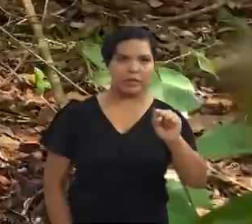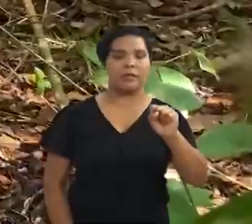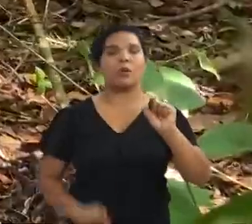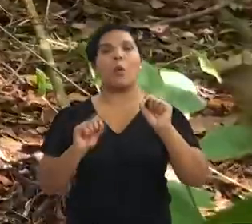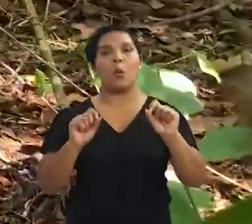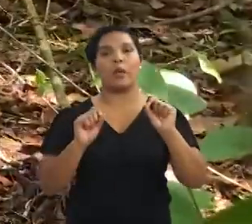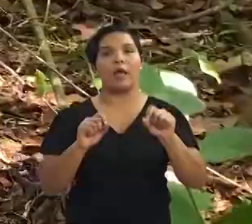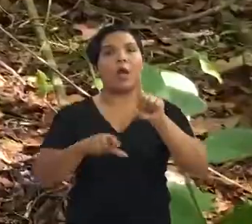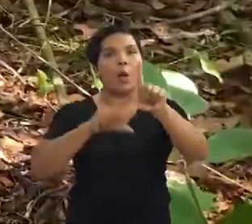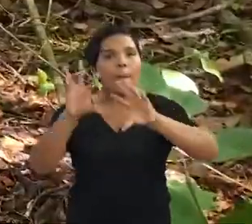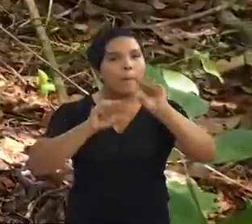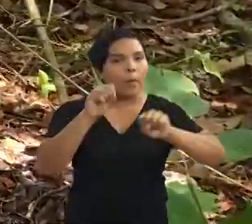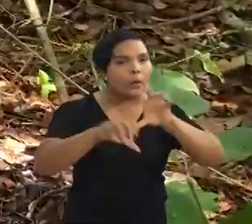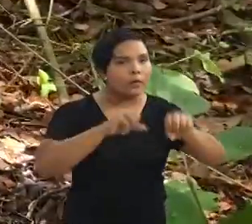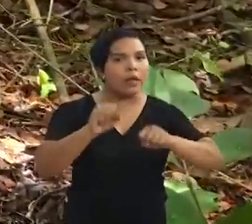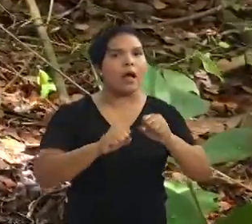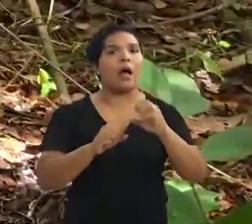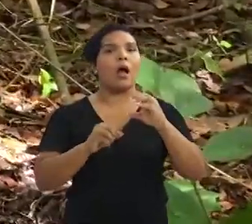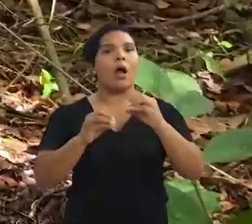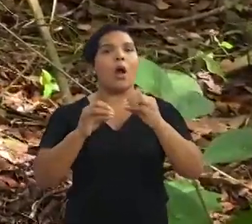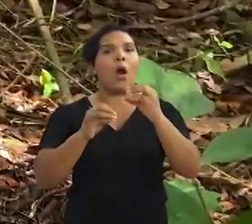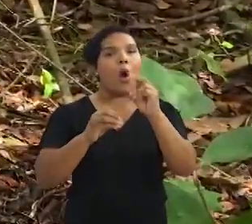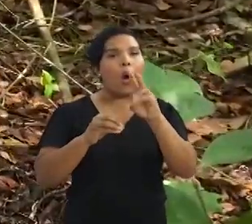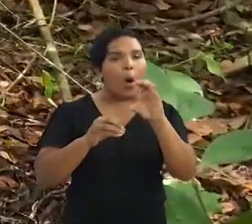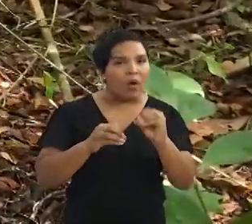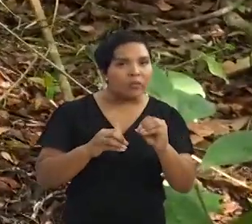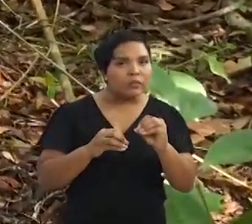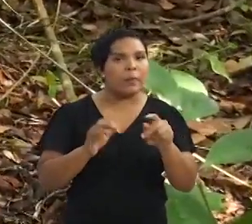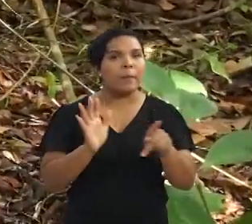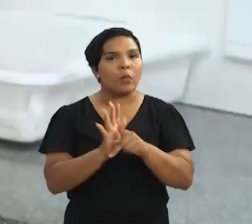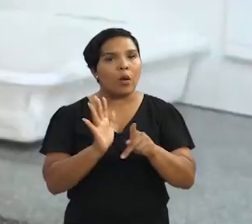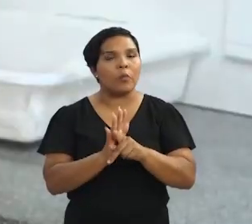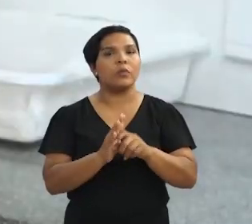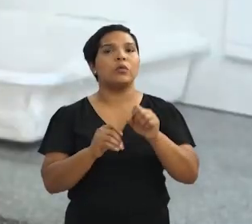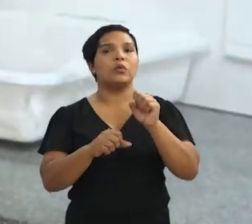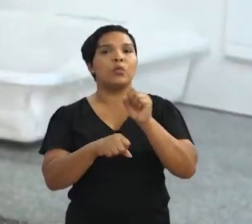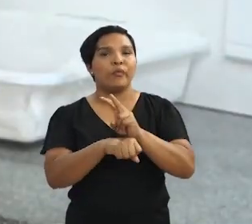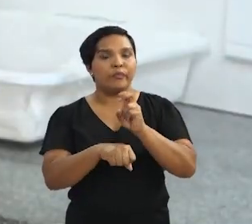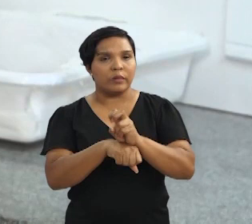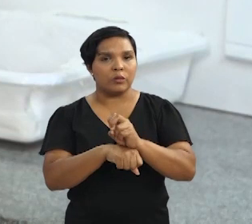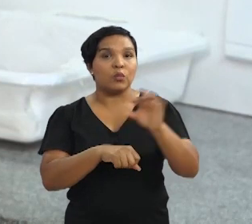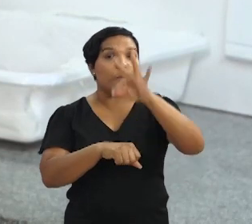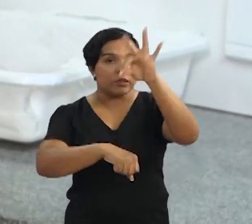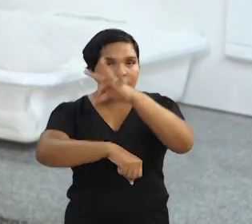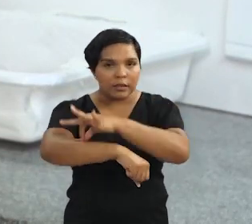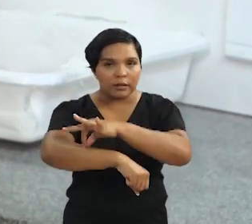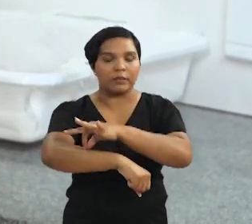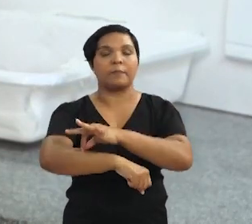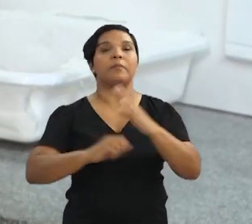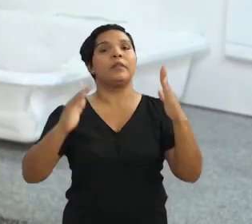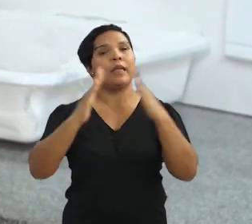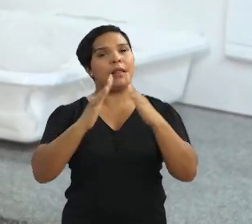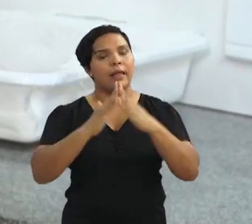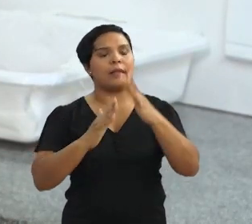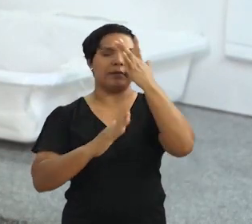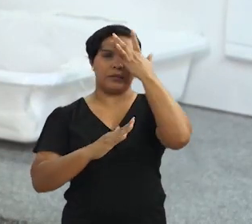a finalidade dessas palhetas eram coletar ovos de fêmeas dos mosquitos. Os mosquitos Aedes aegypti que circula, que